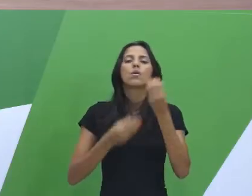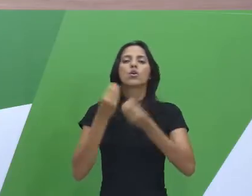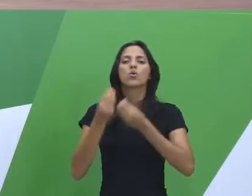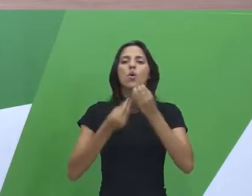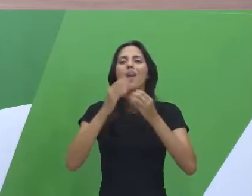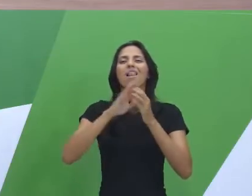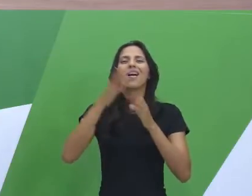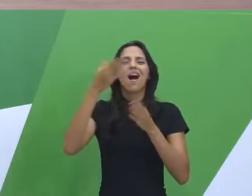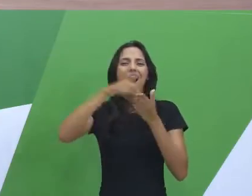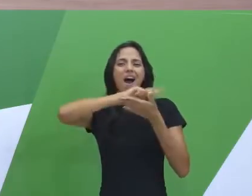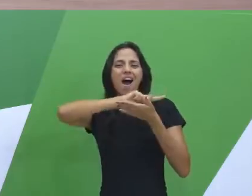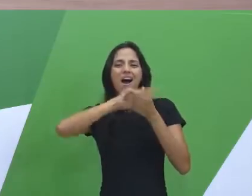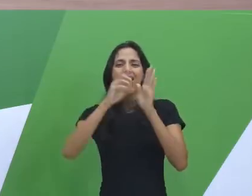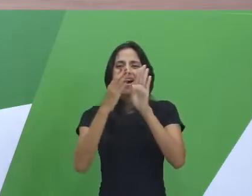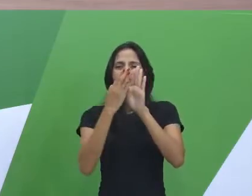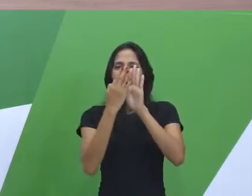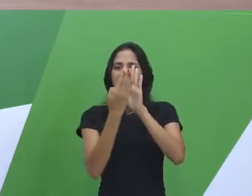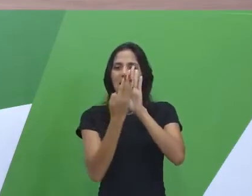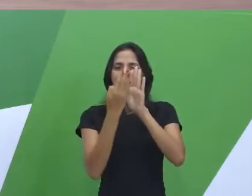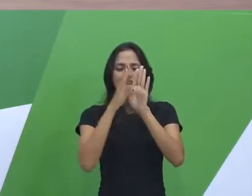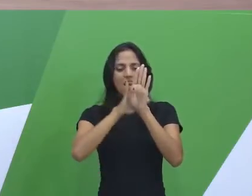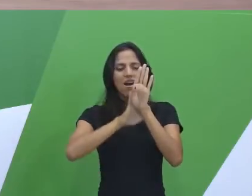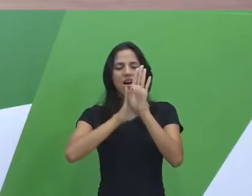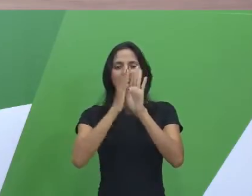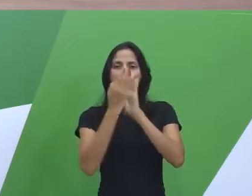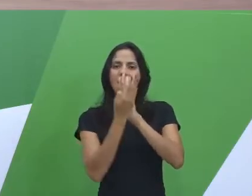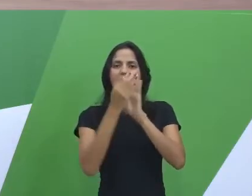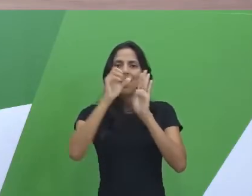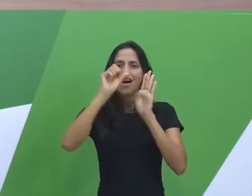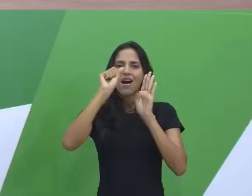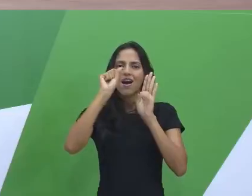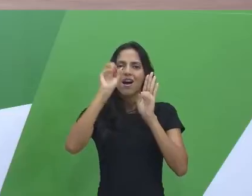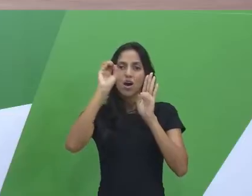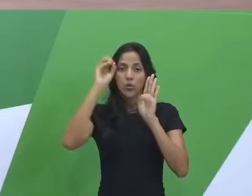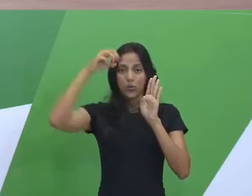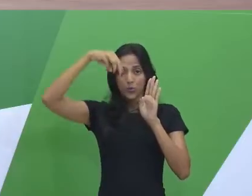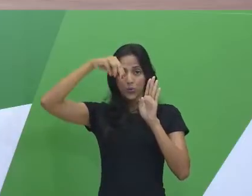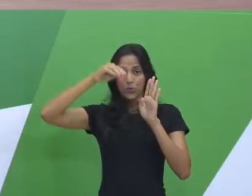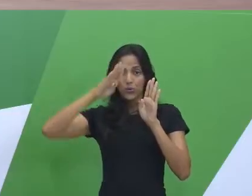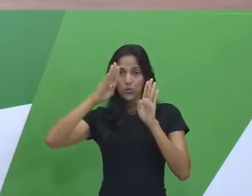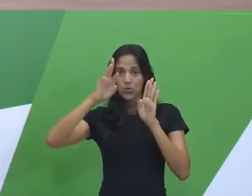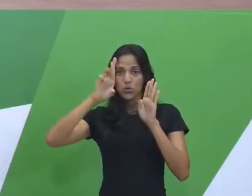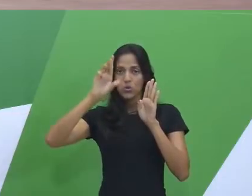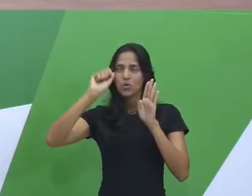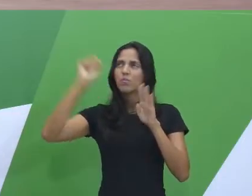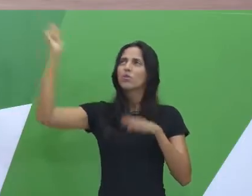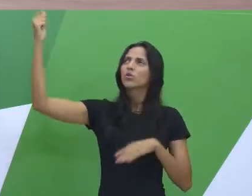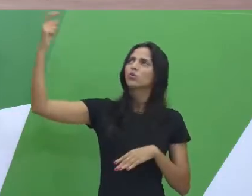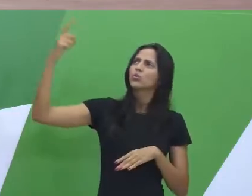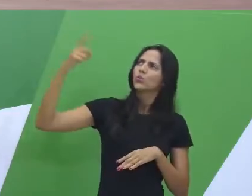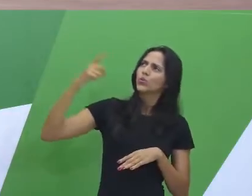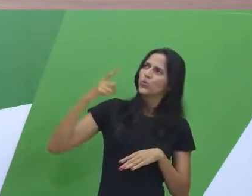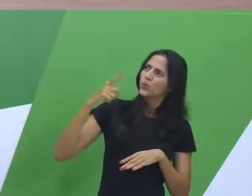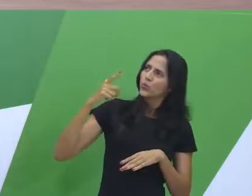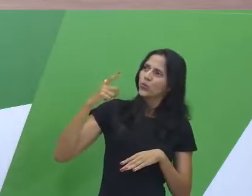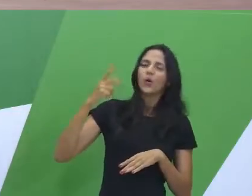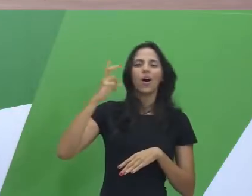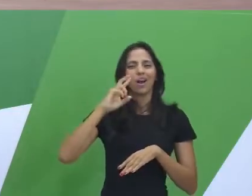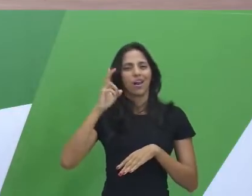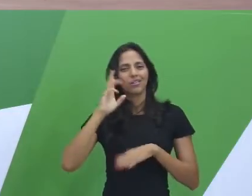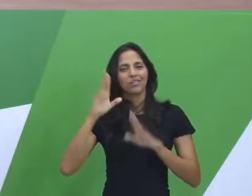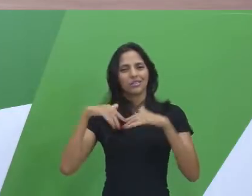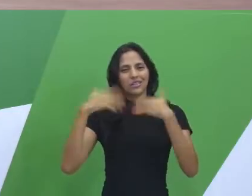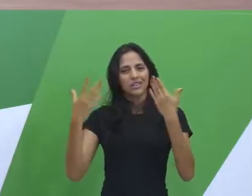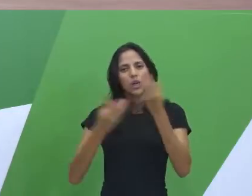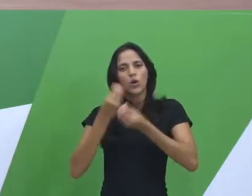sombra e a questão do Sol, porque a sombra era oriunda do Sol, não é verdade? Então agora nós vamos ver o